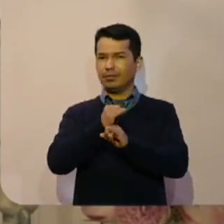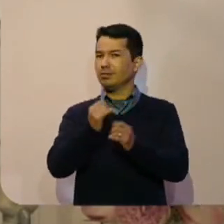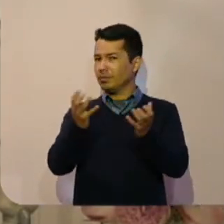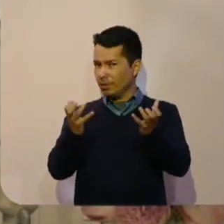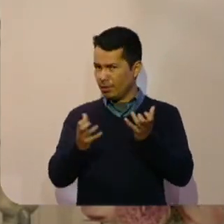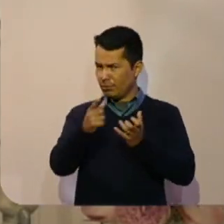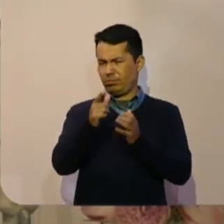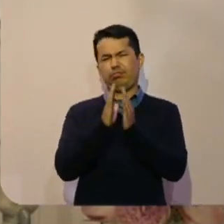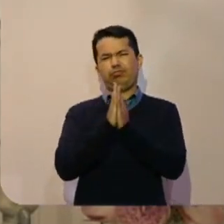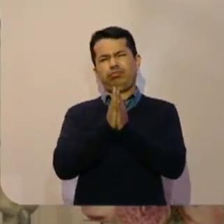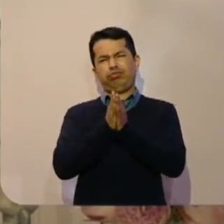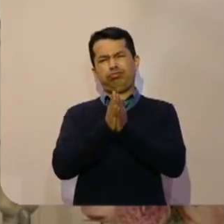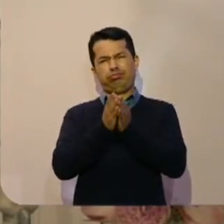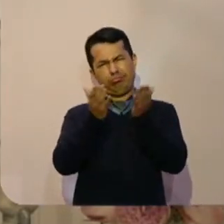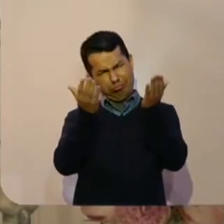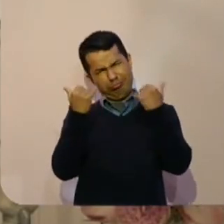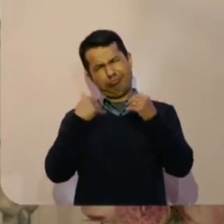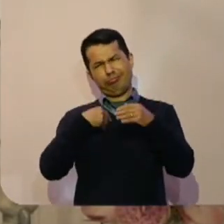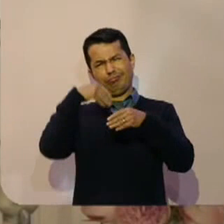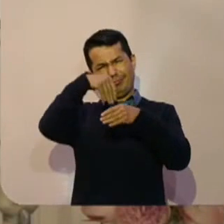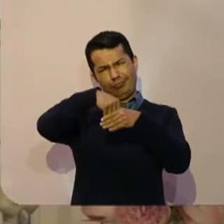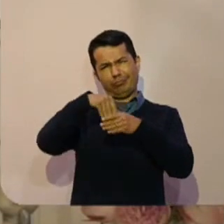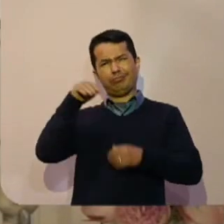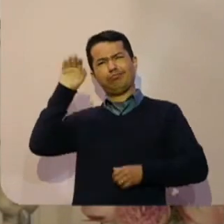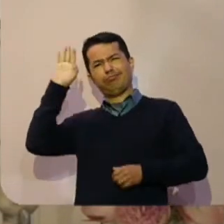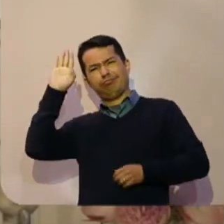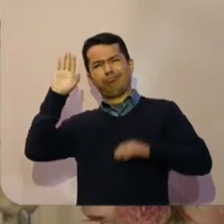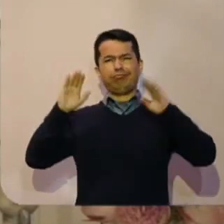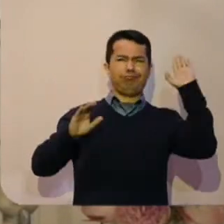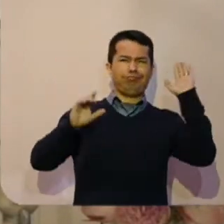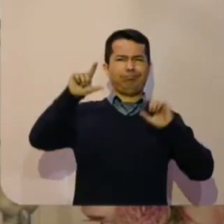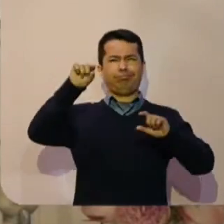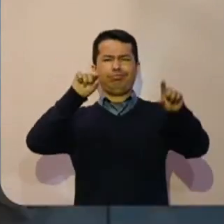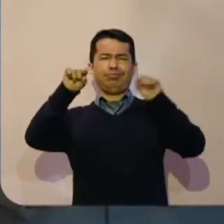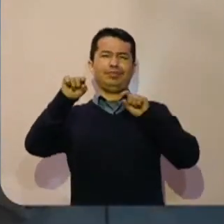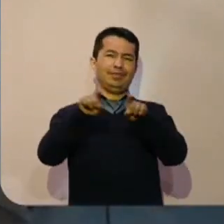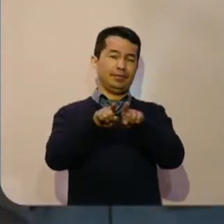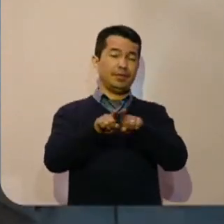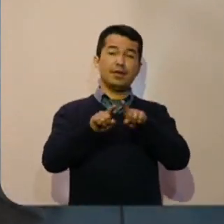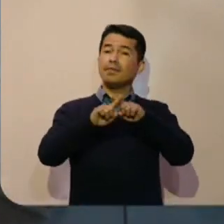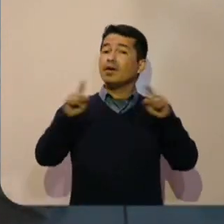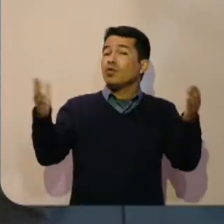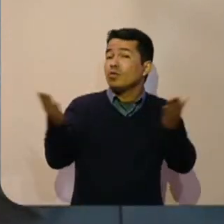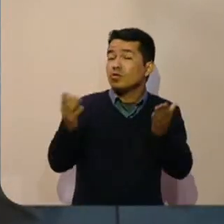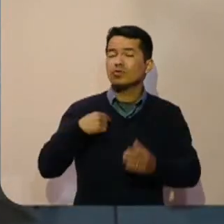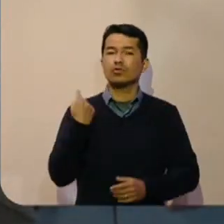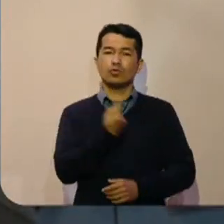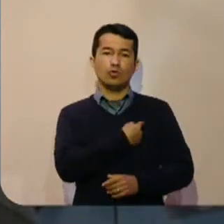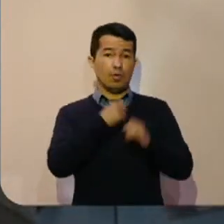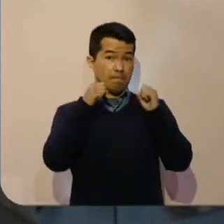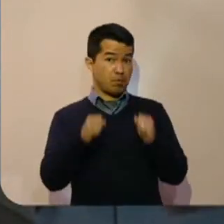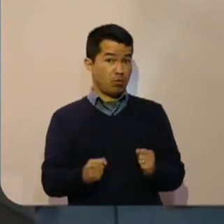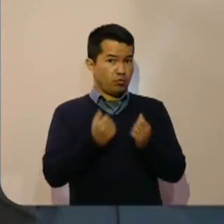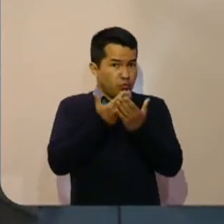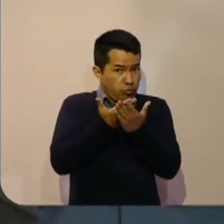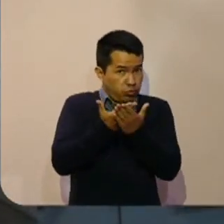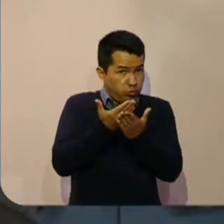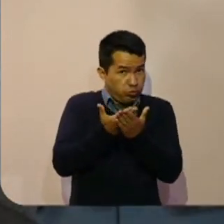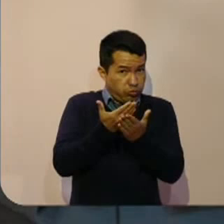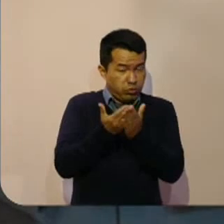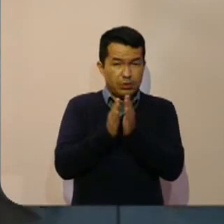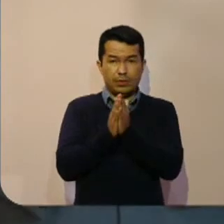nessa votação. Mas vamos estudar a palavra de Deus juntos? E hoje eu queria olhar para Jó capítulo 30,